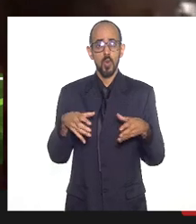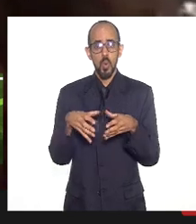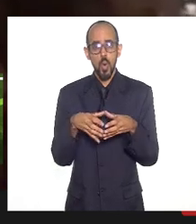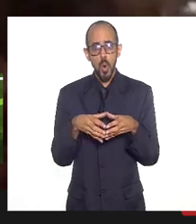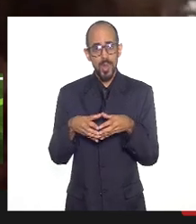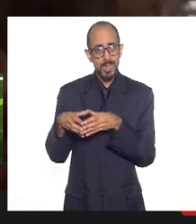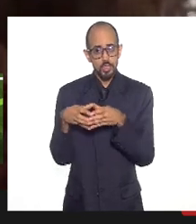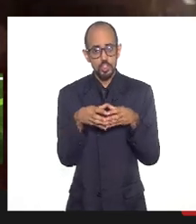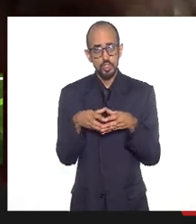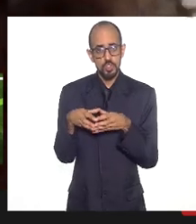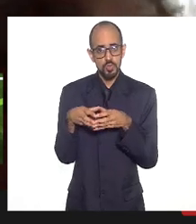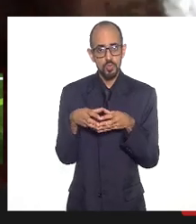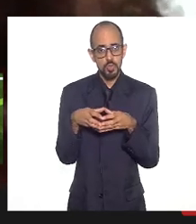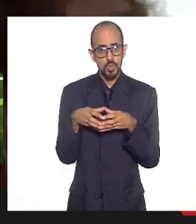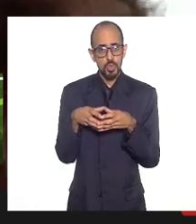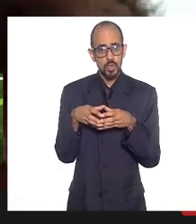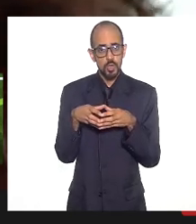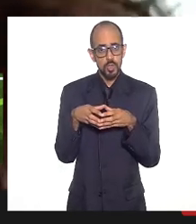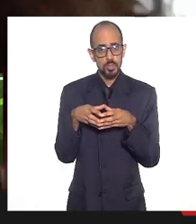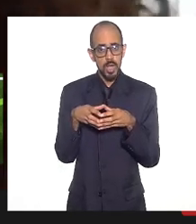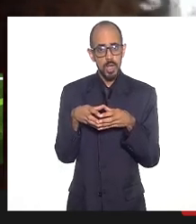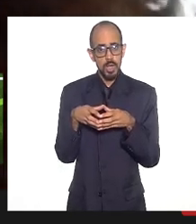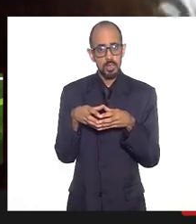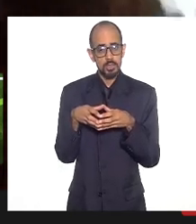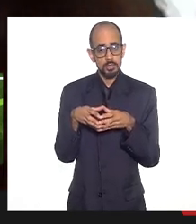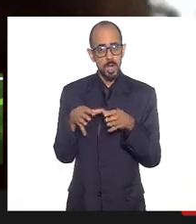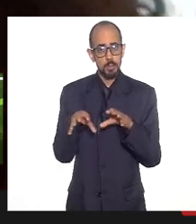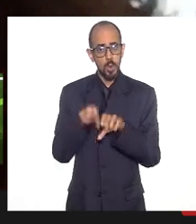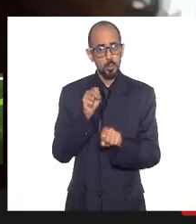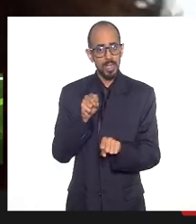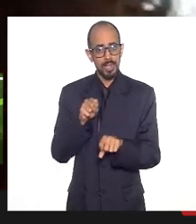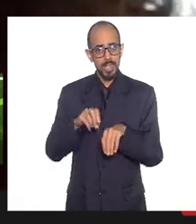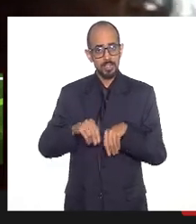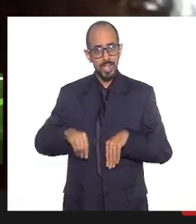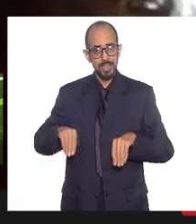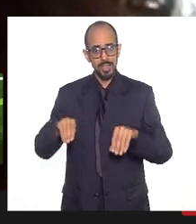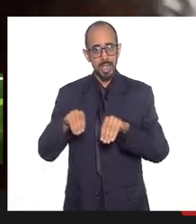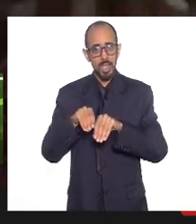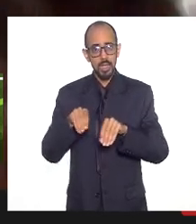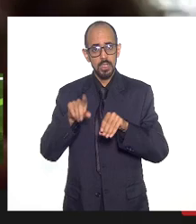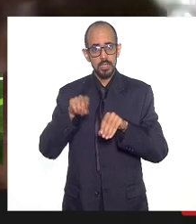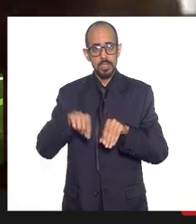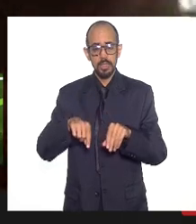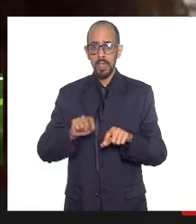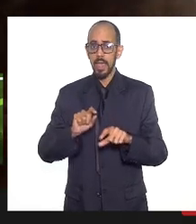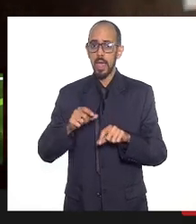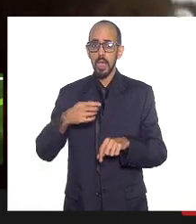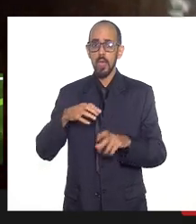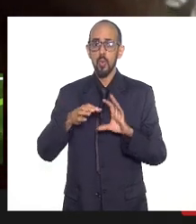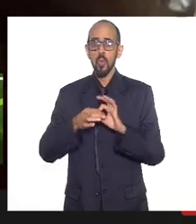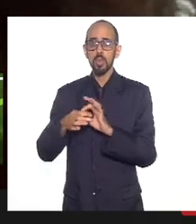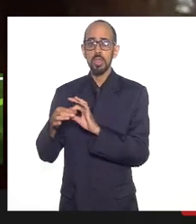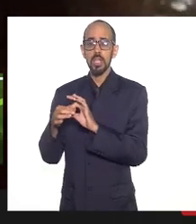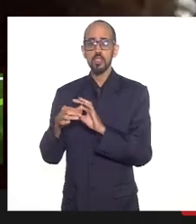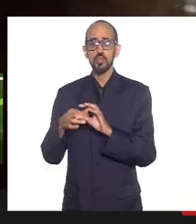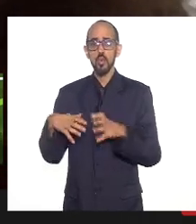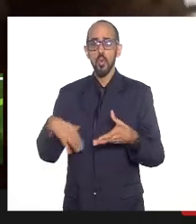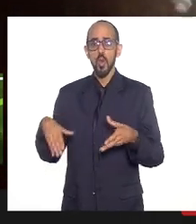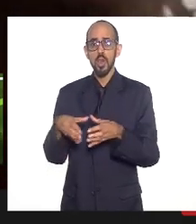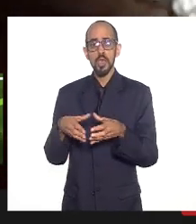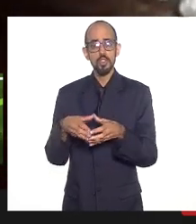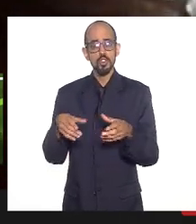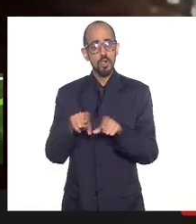terra, que traz a dimensão coletiva da vida. Nós vimos aqui em todas